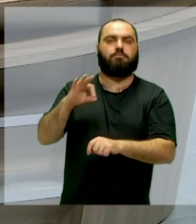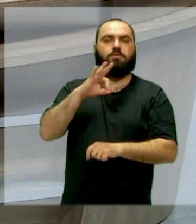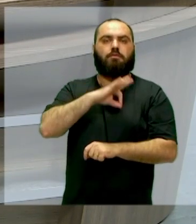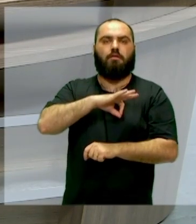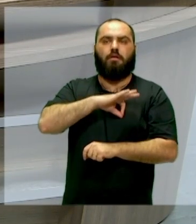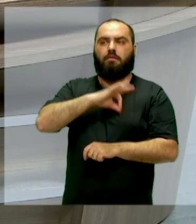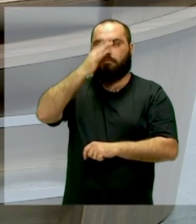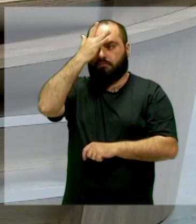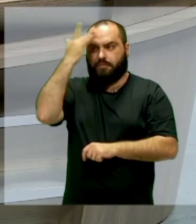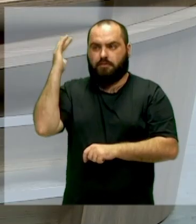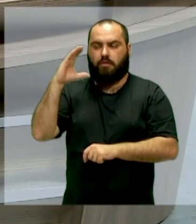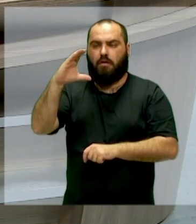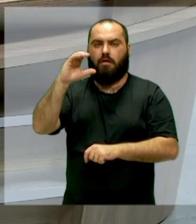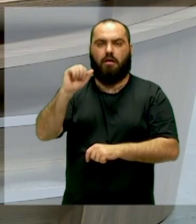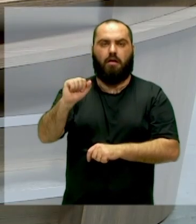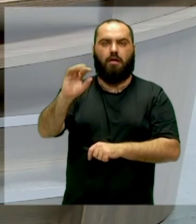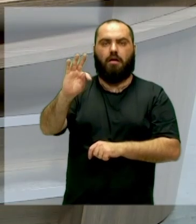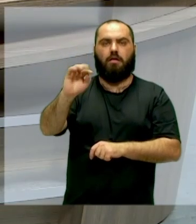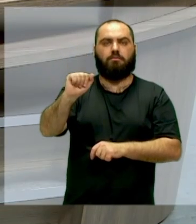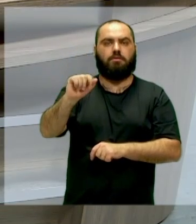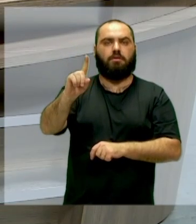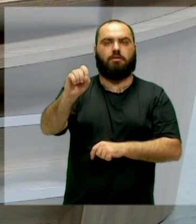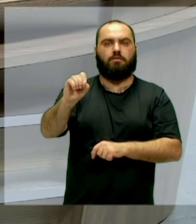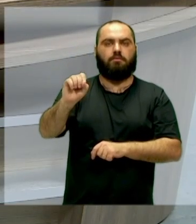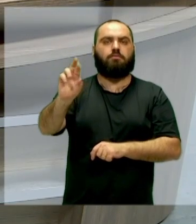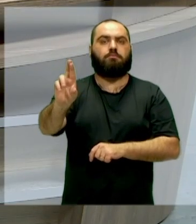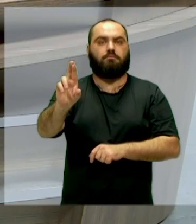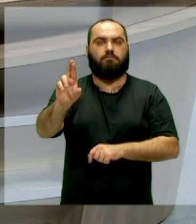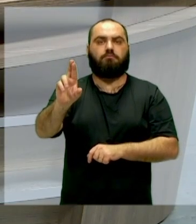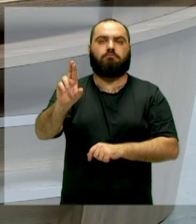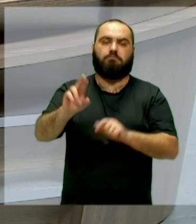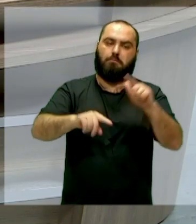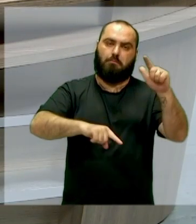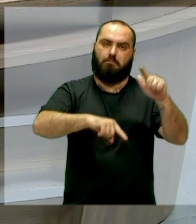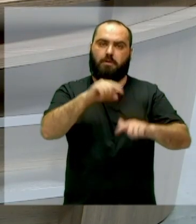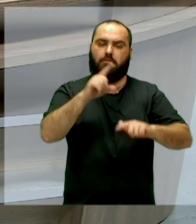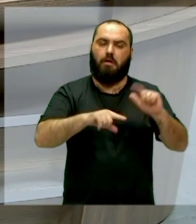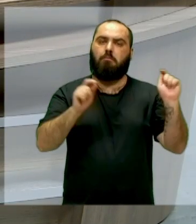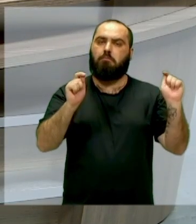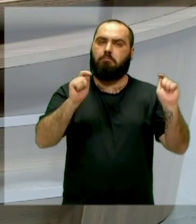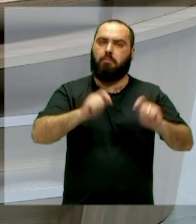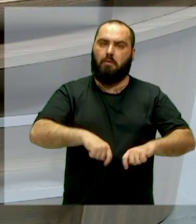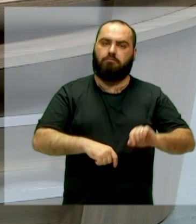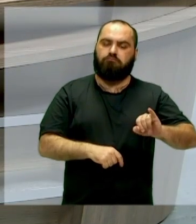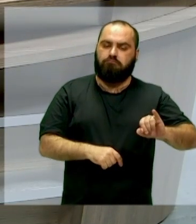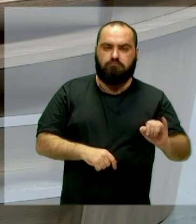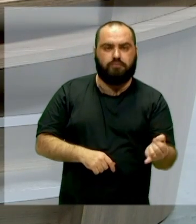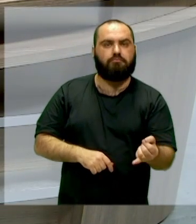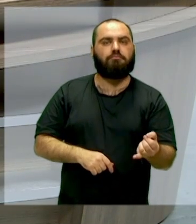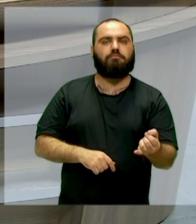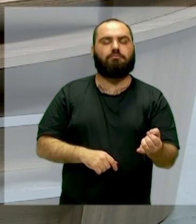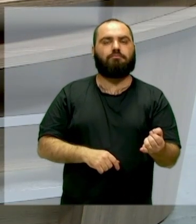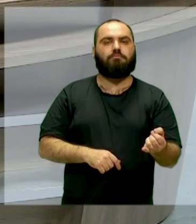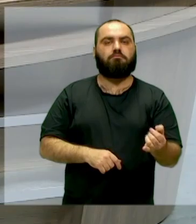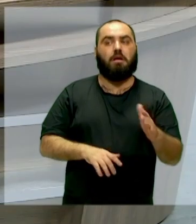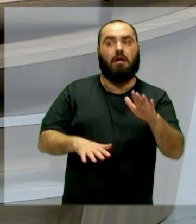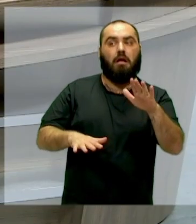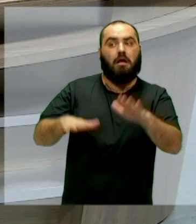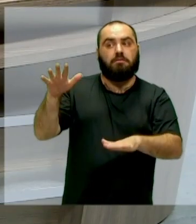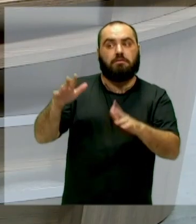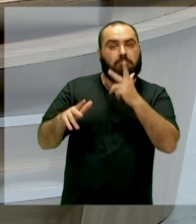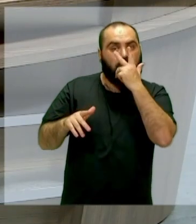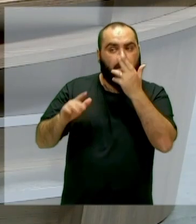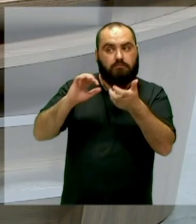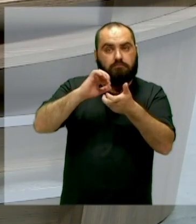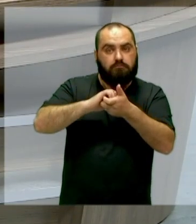catadores que vai eh gerar renda de materiais que podem ser reaproveitados às vezes até no artesanato